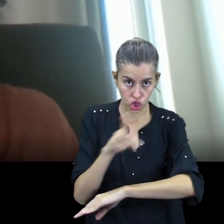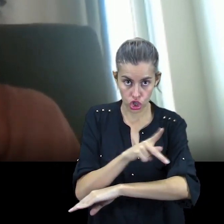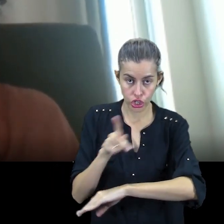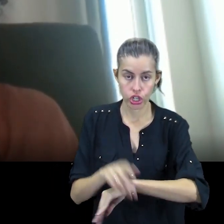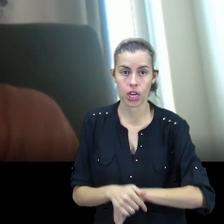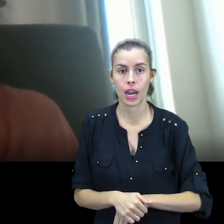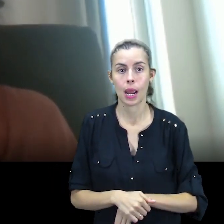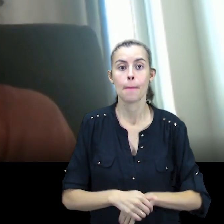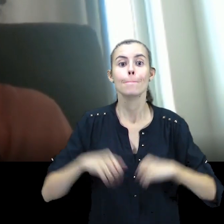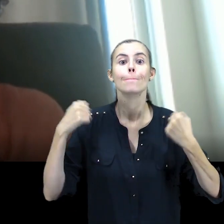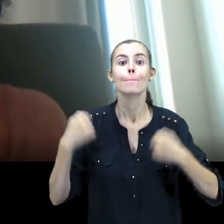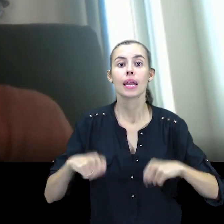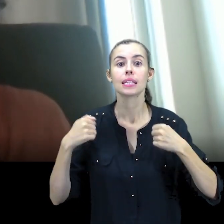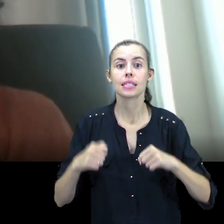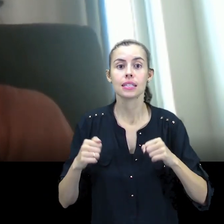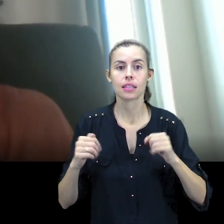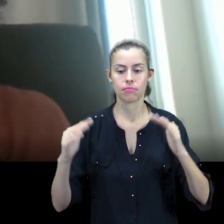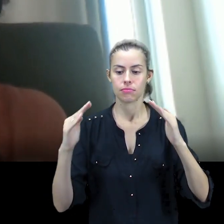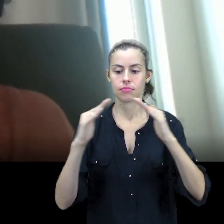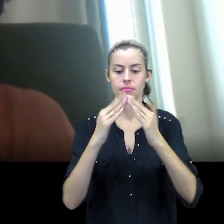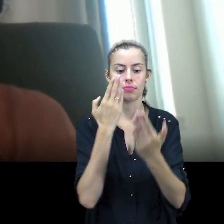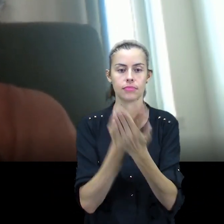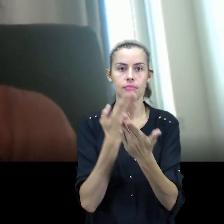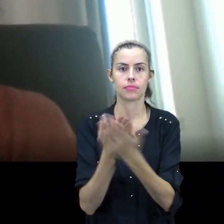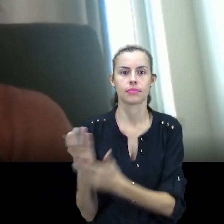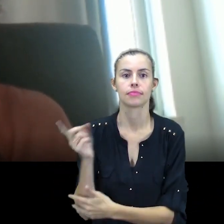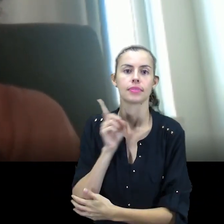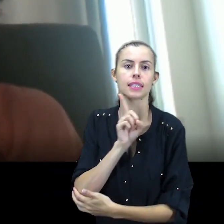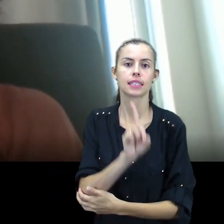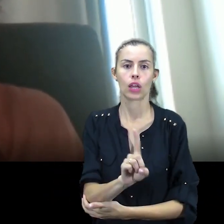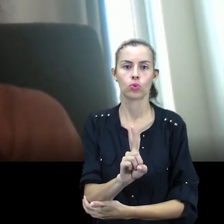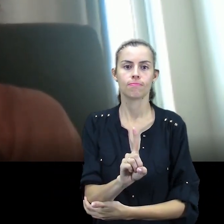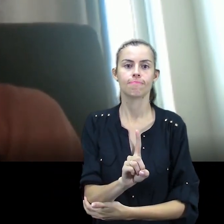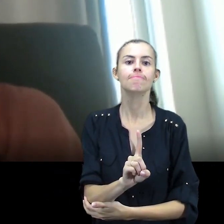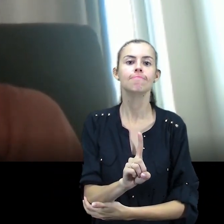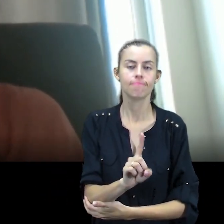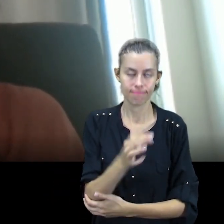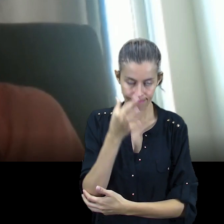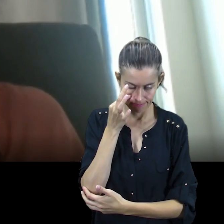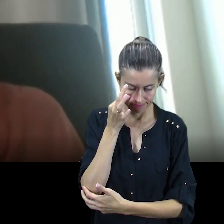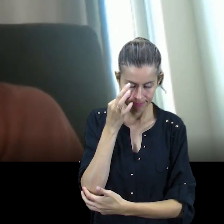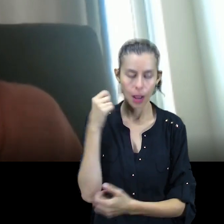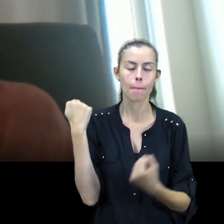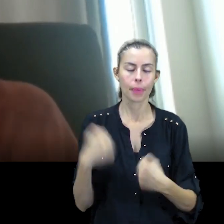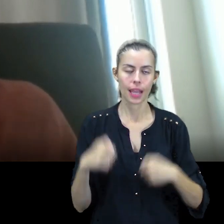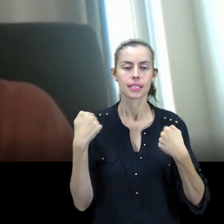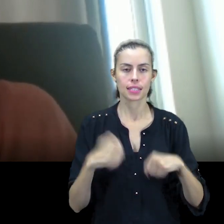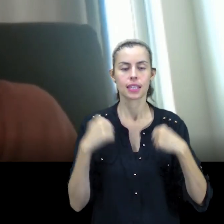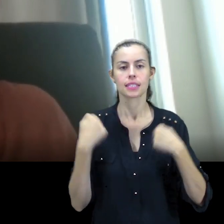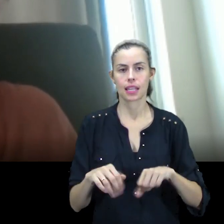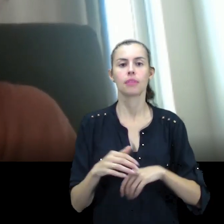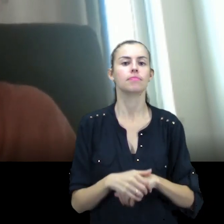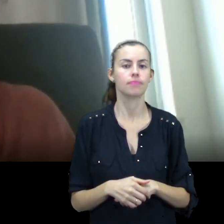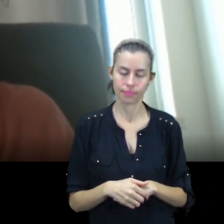Dentro da educação formal, na educação básica, a extensão tem que ser toda dentro da escola. Então, isso esbarra em